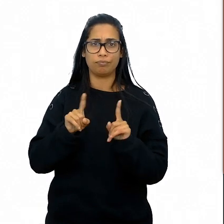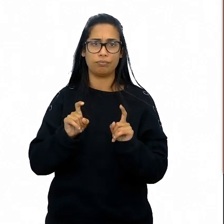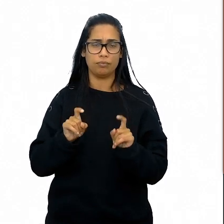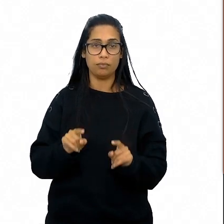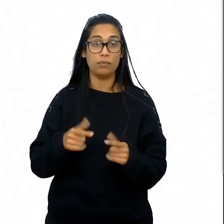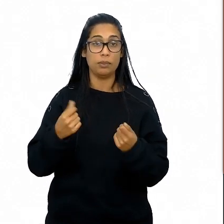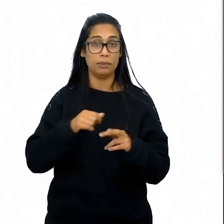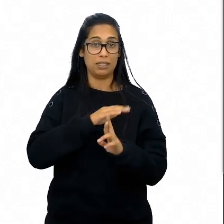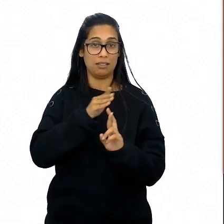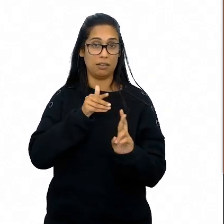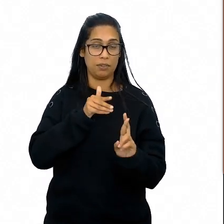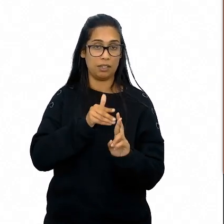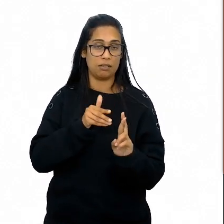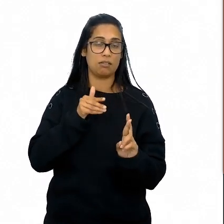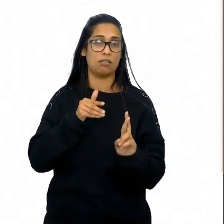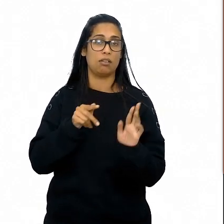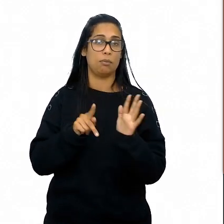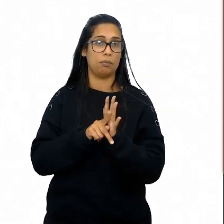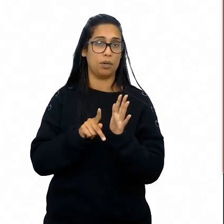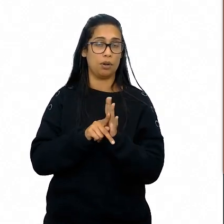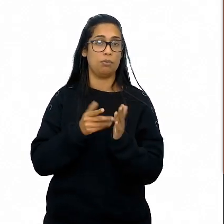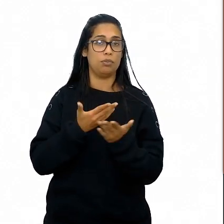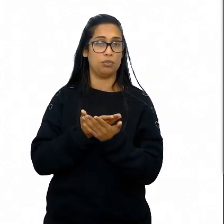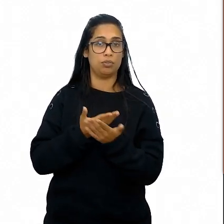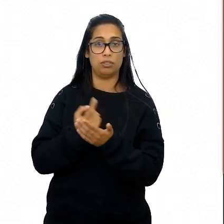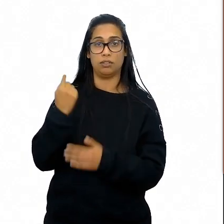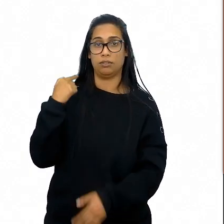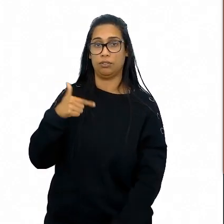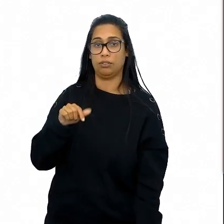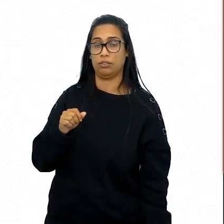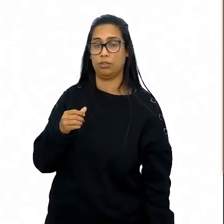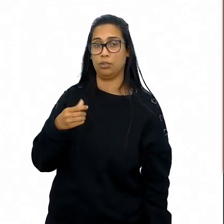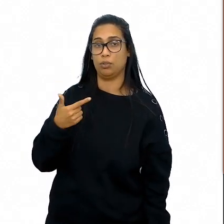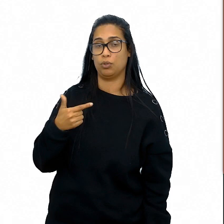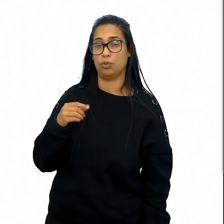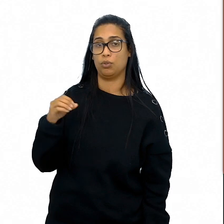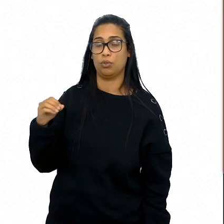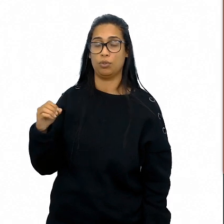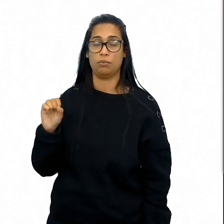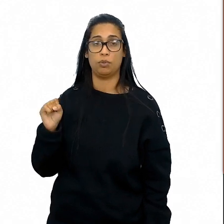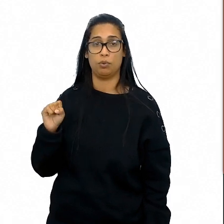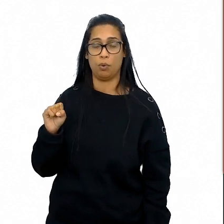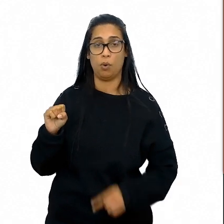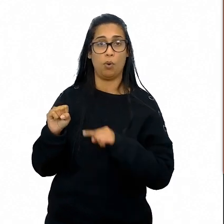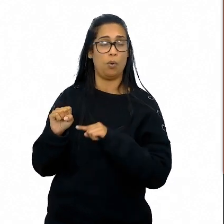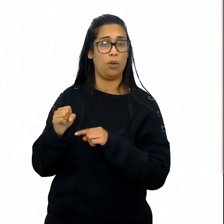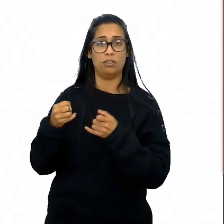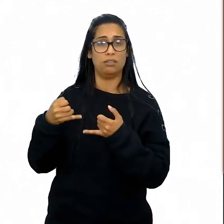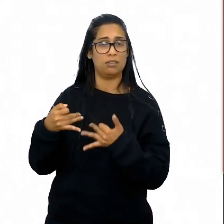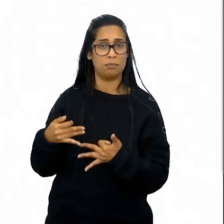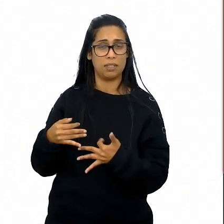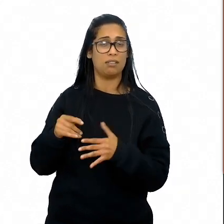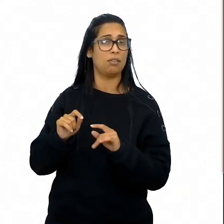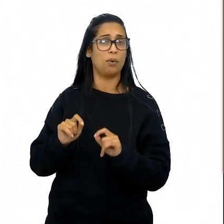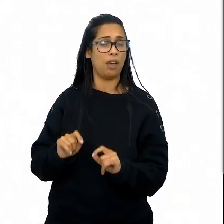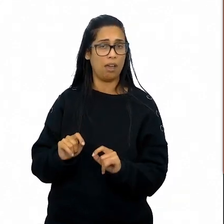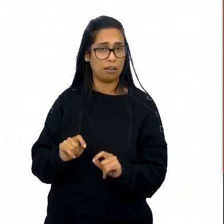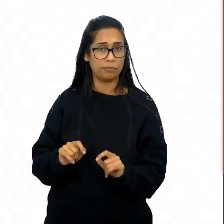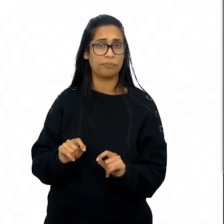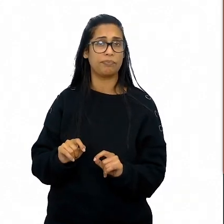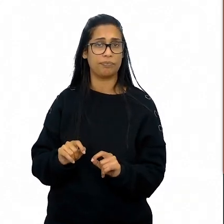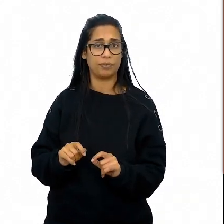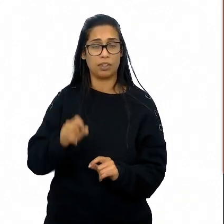usando como referenciar os estudos de Ball 2011 E a Débora Ball né ela afirma que o conhecimento do